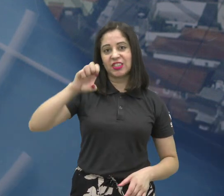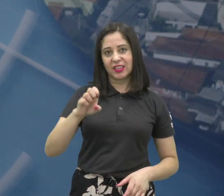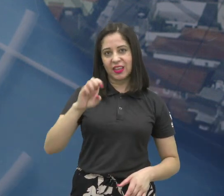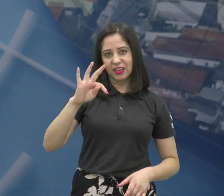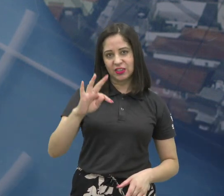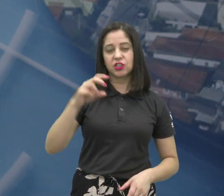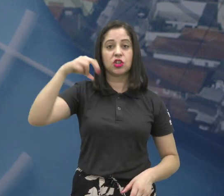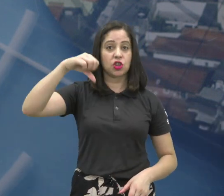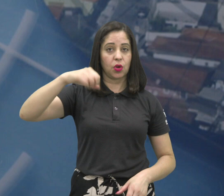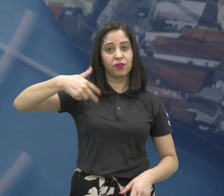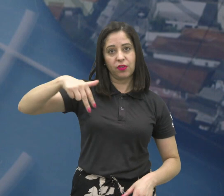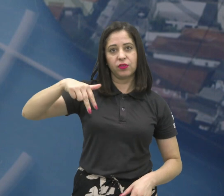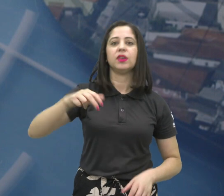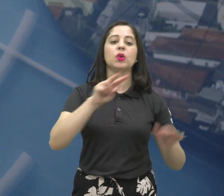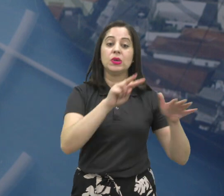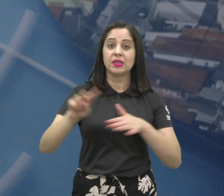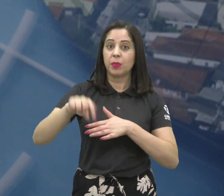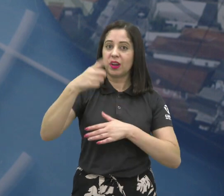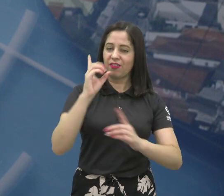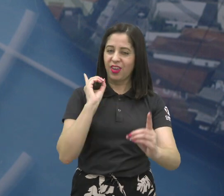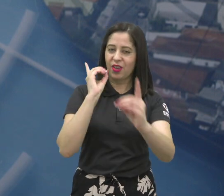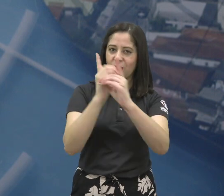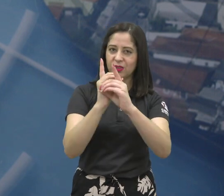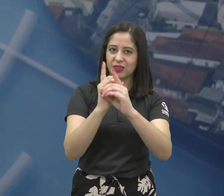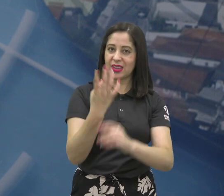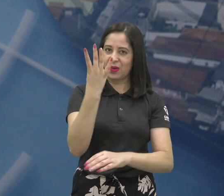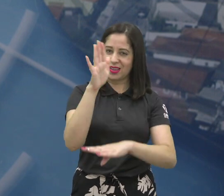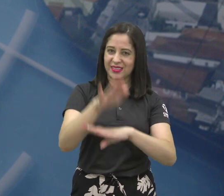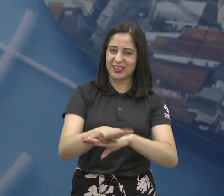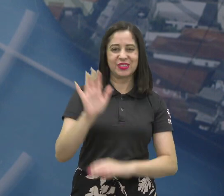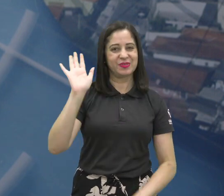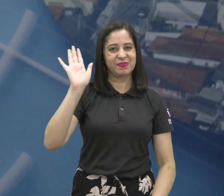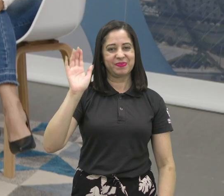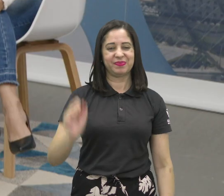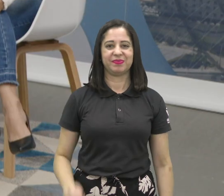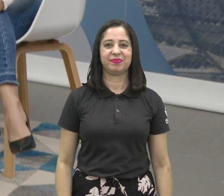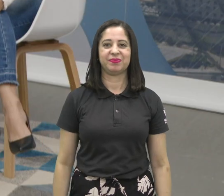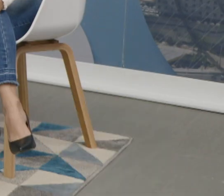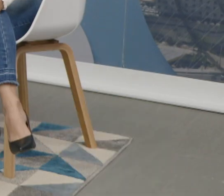mas semana que vem estaremos de volta novamente a partir das 4 da tarde. Até mais!